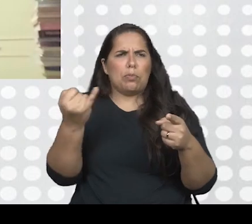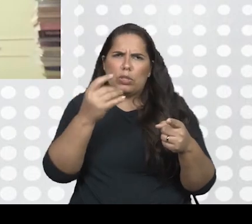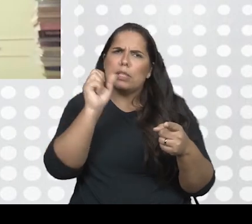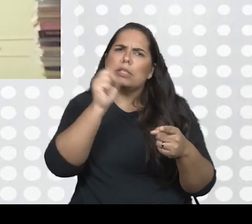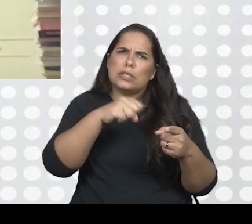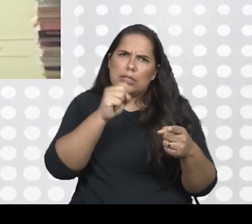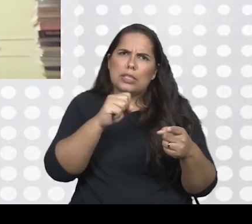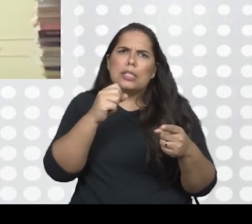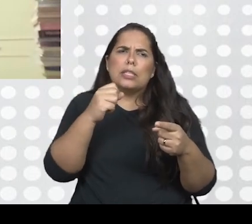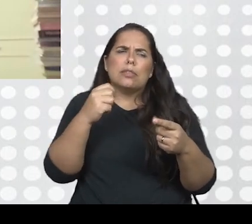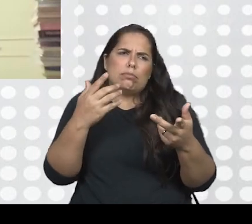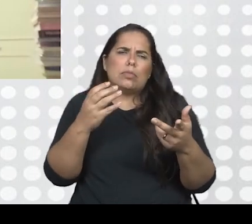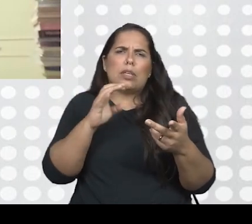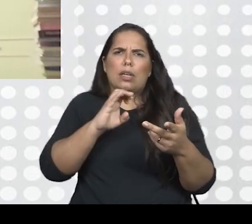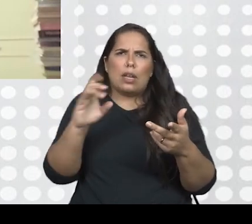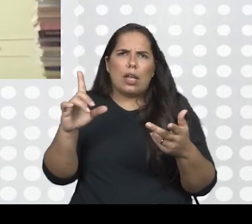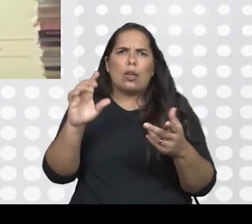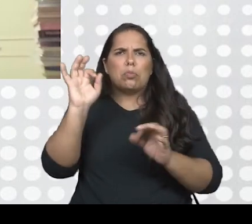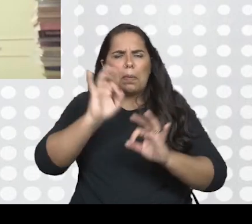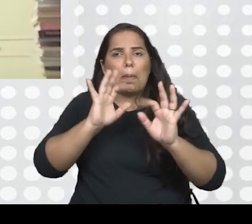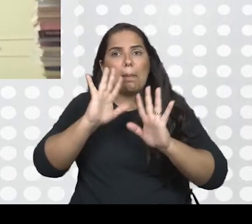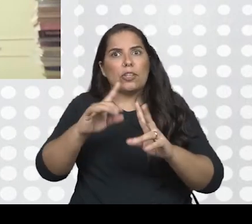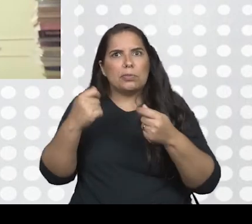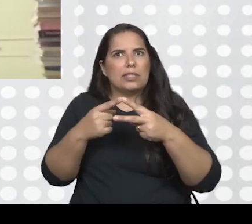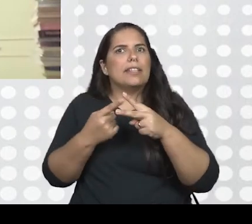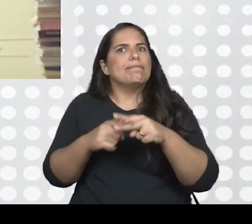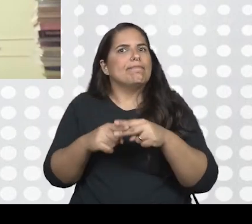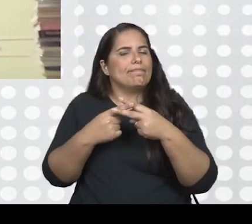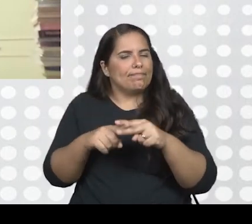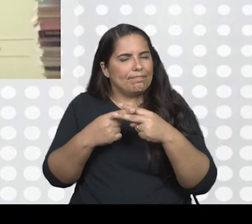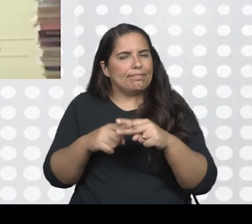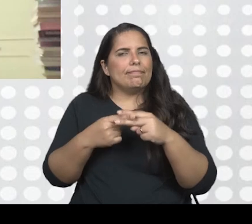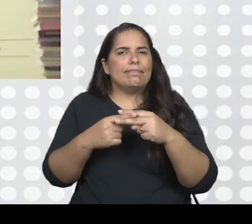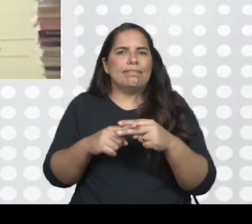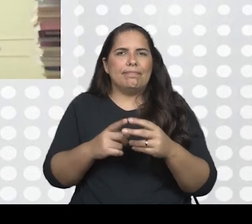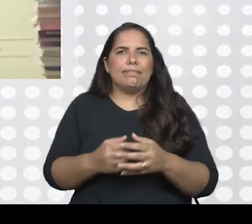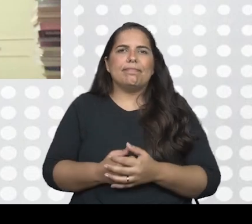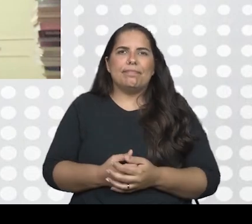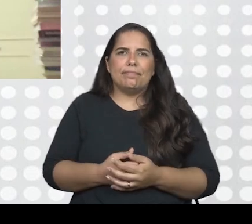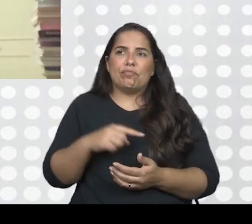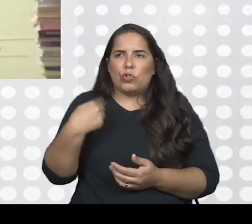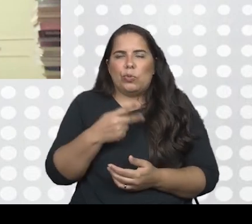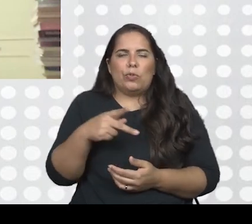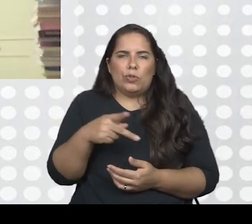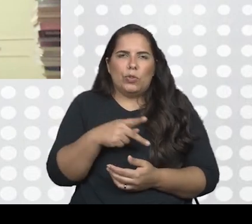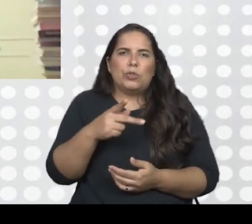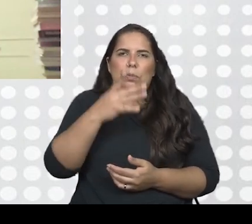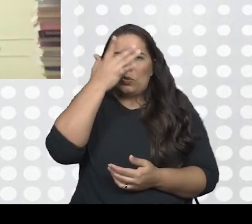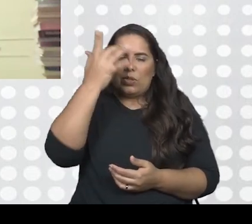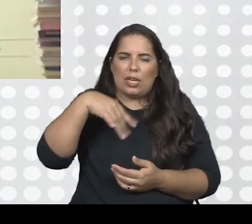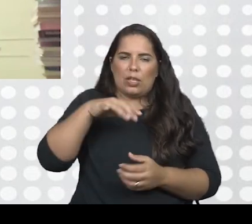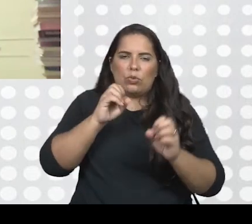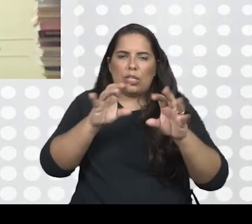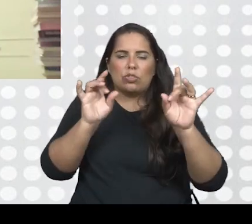importância, né, e sua dinâmica de vanguarda, mas como docente, né, pessoas da área da